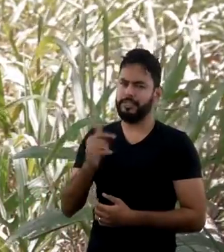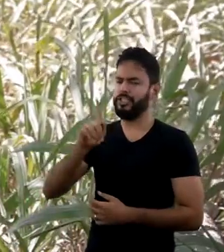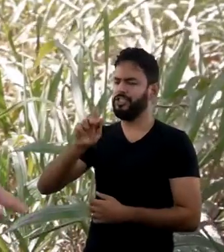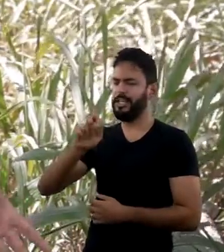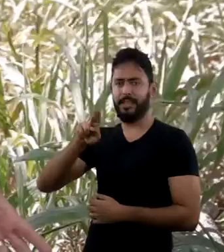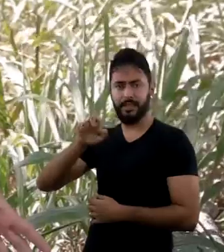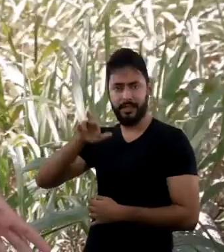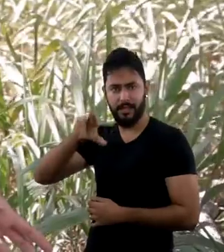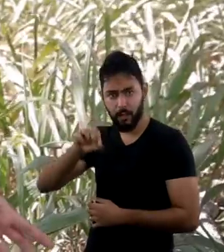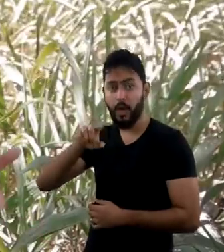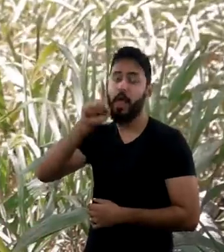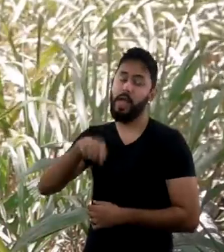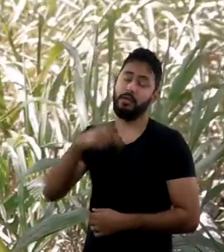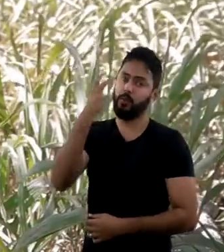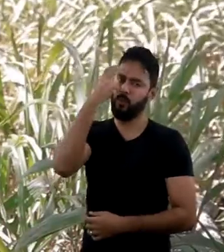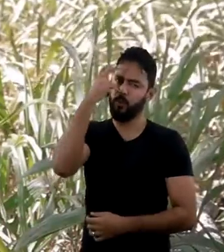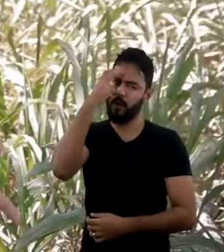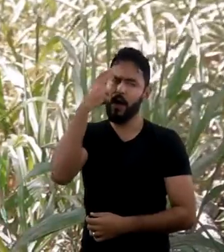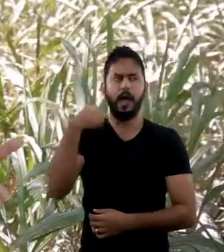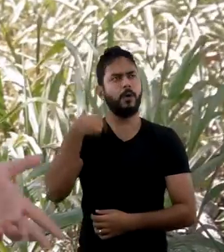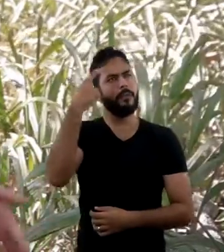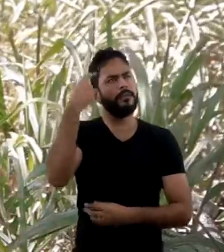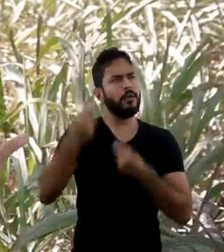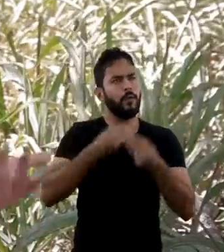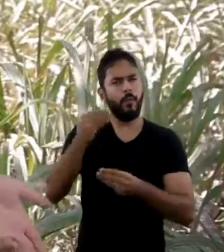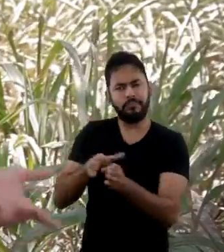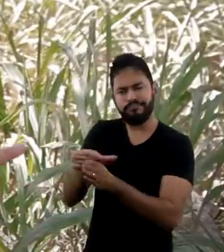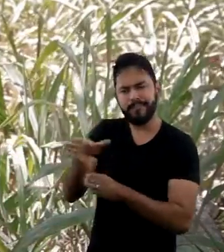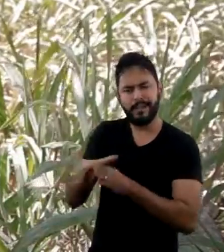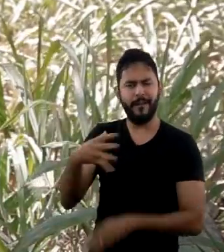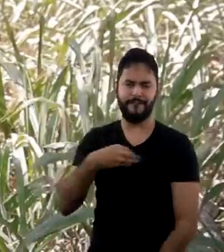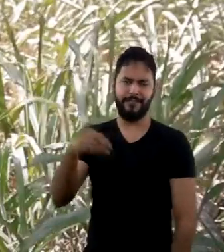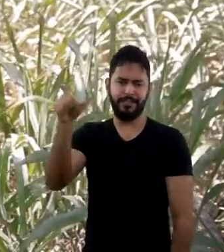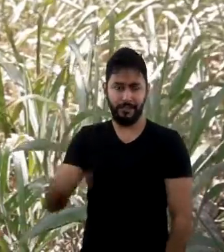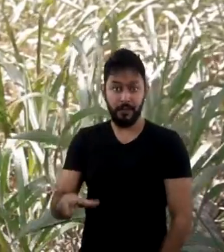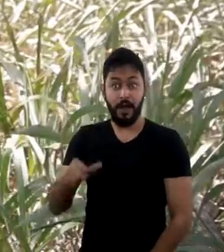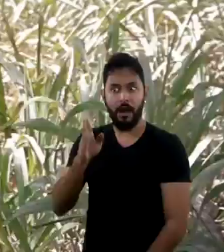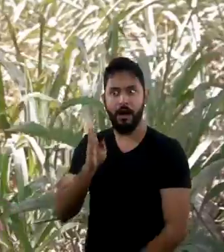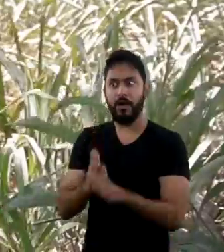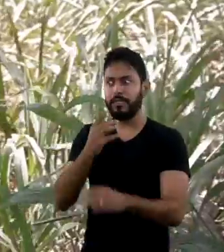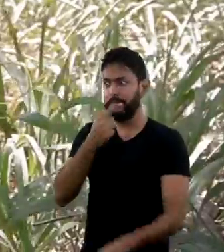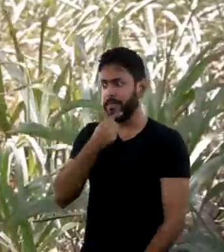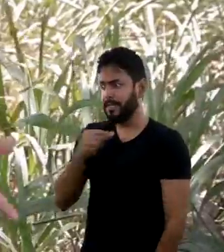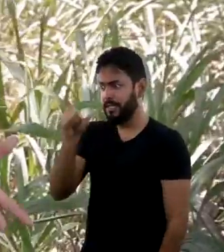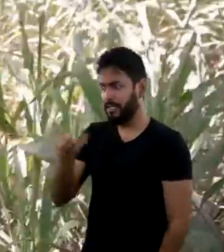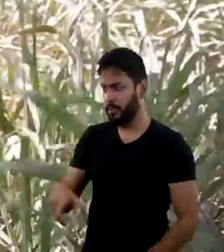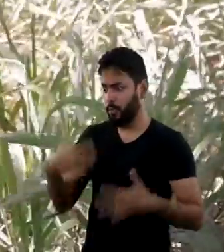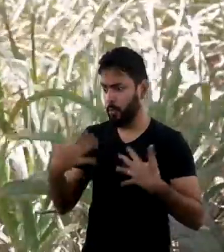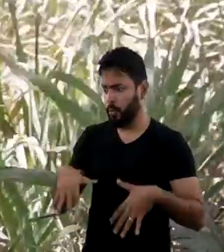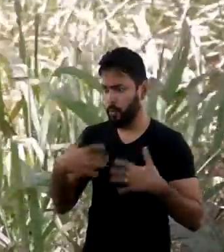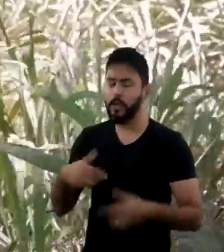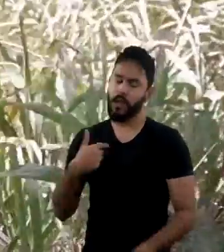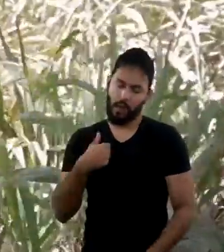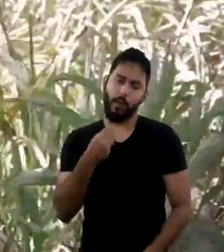questão muito cultural, sempre me preocupou muito como eu educaria meus filhos ou filhas. E quando eu descobri que eu ia ser mãe de um menino,